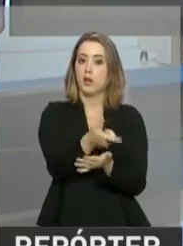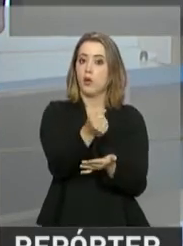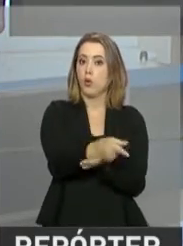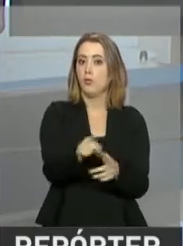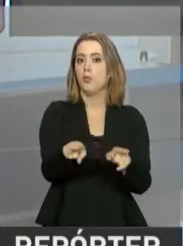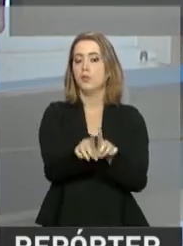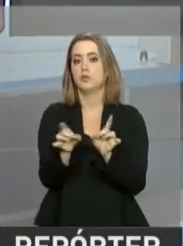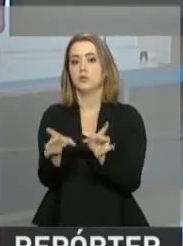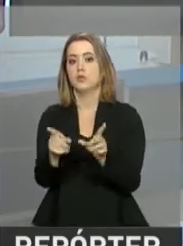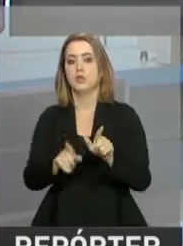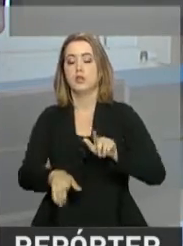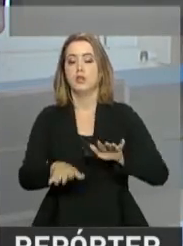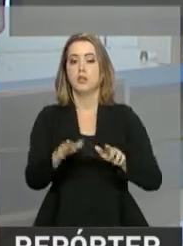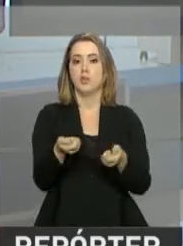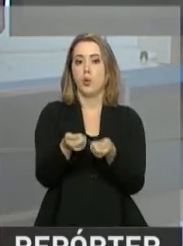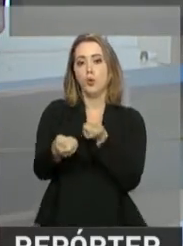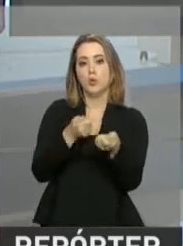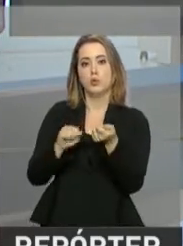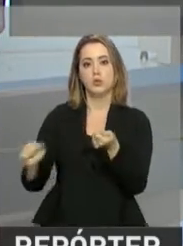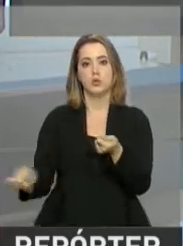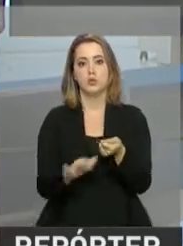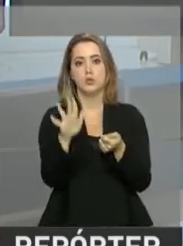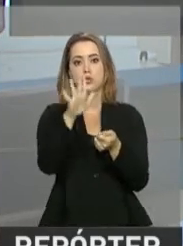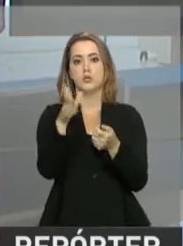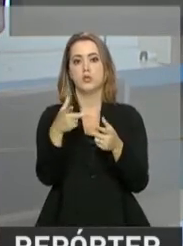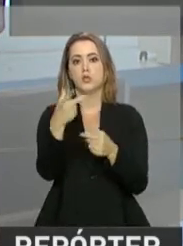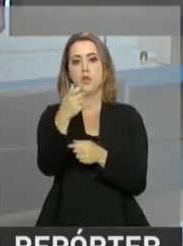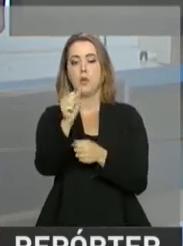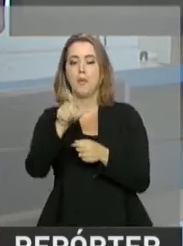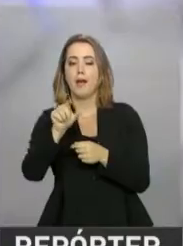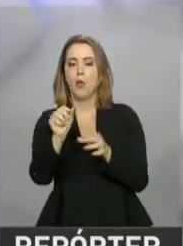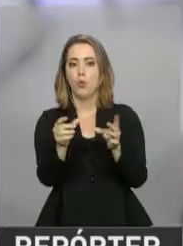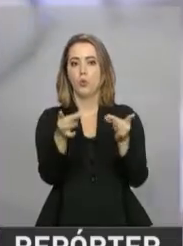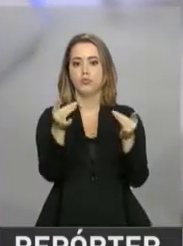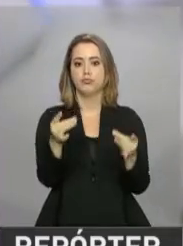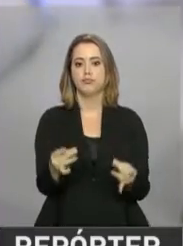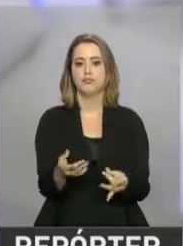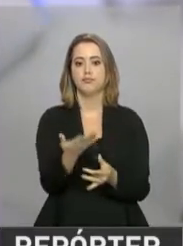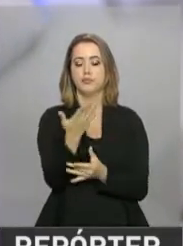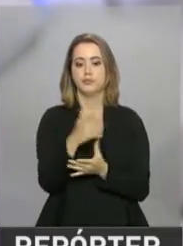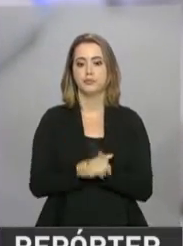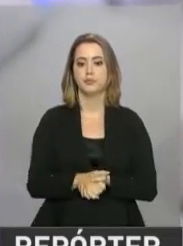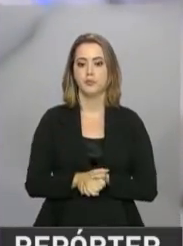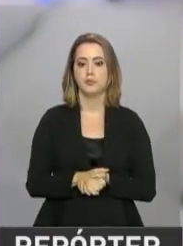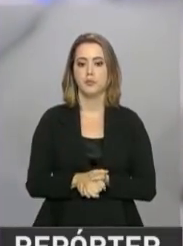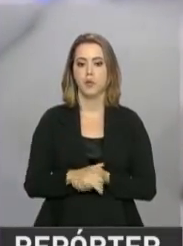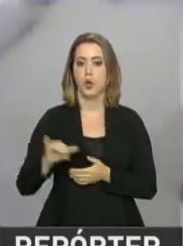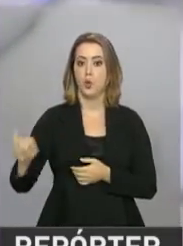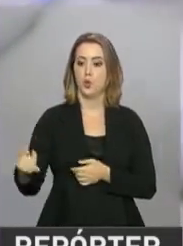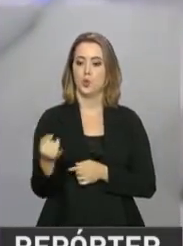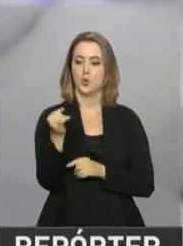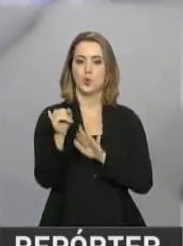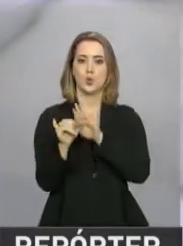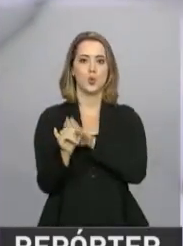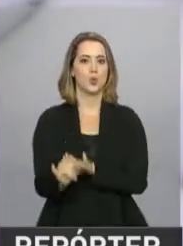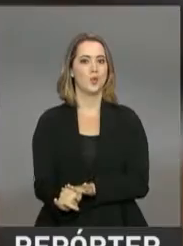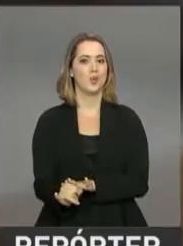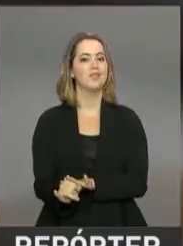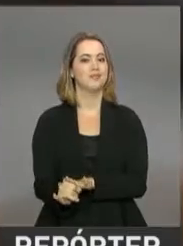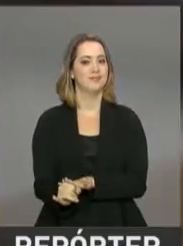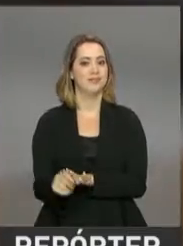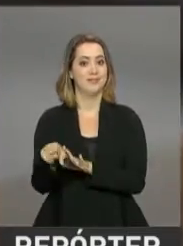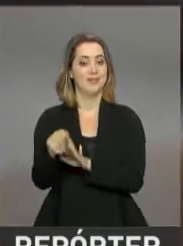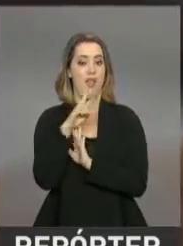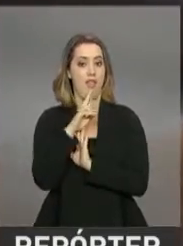o controle da inflação confira na reportagem de paulo la sálvia juros mais baratos é um dos